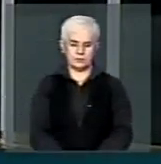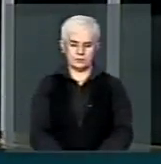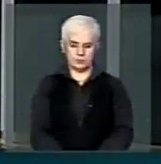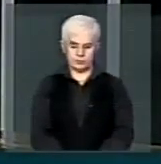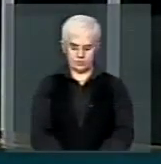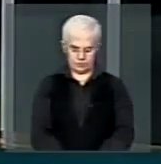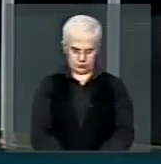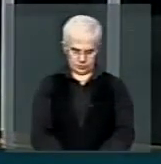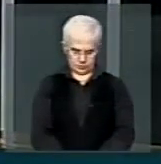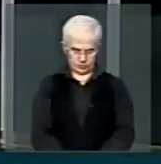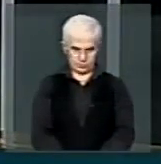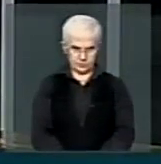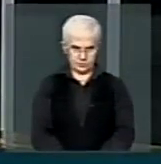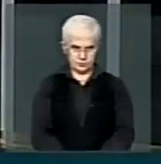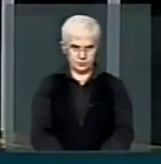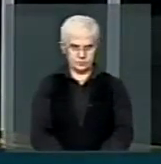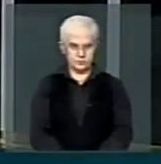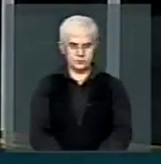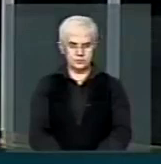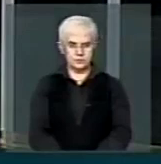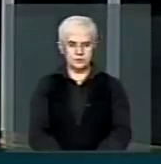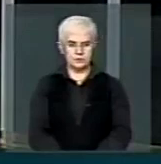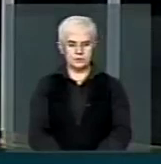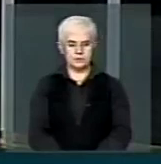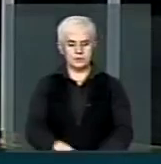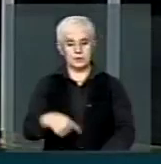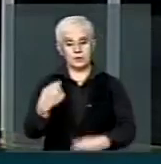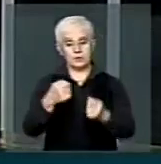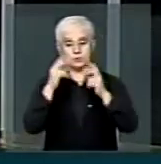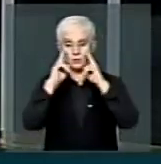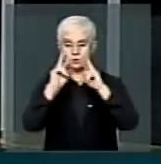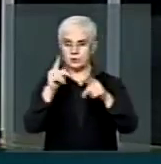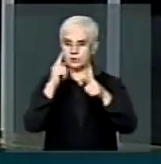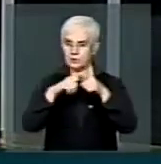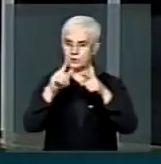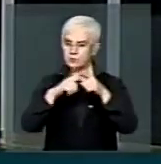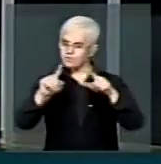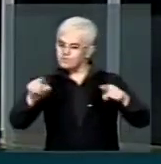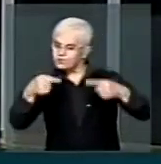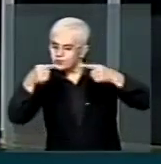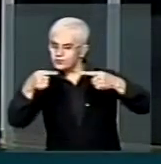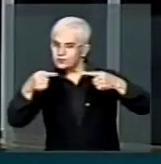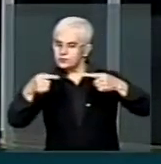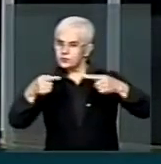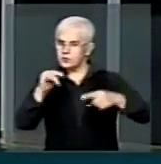Fala, Super Zé. Se não encararmos esse problema de frente,